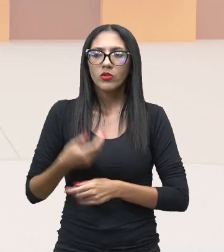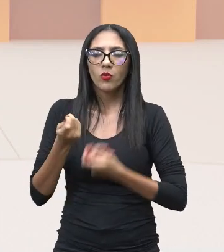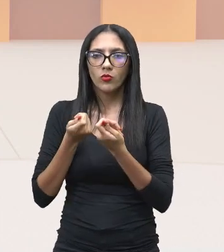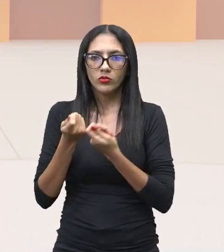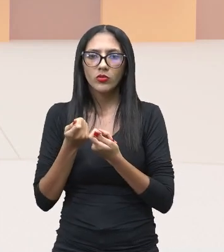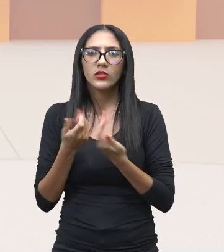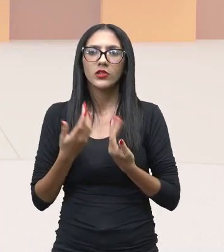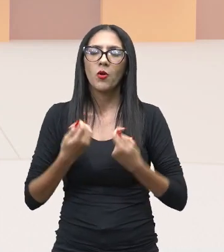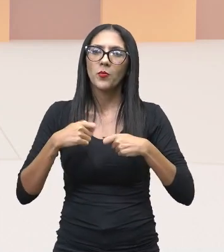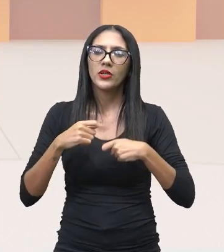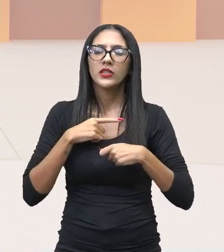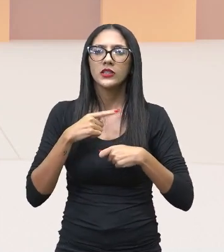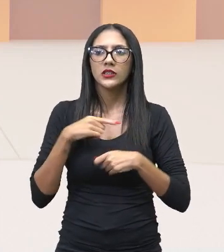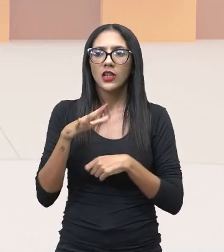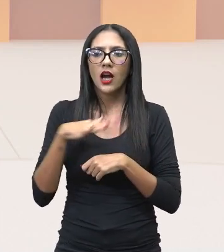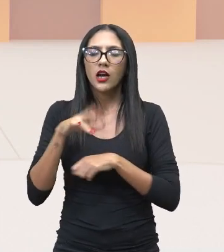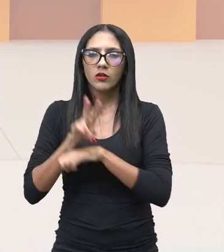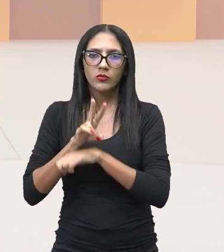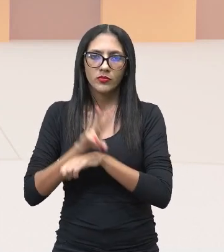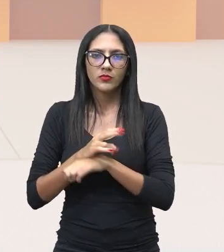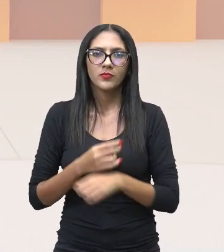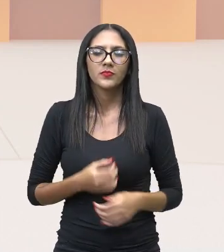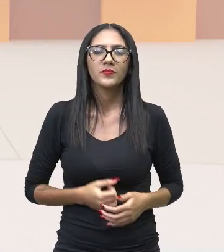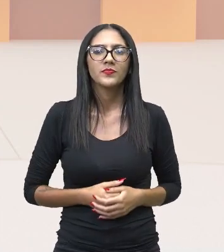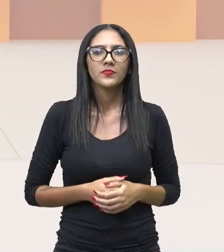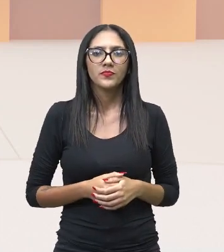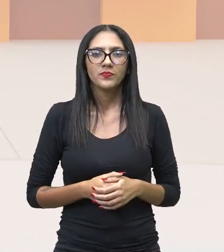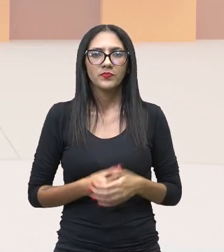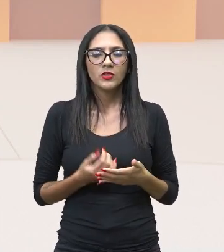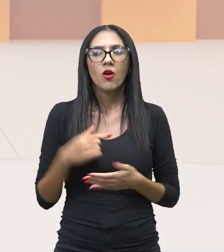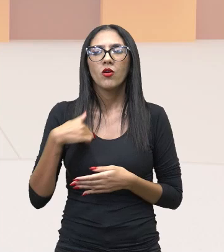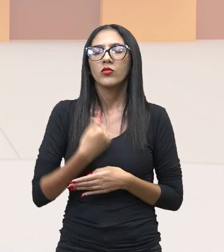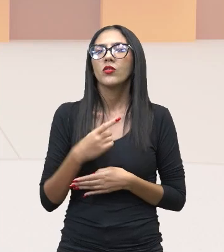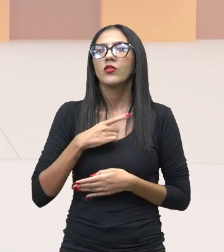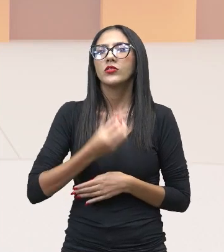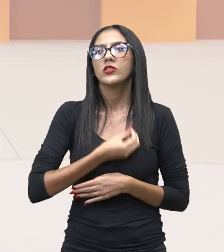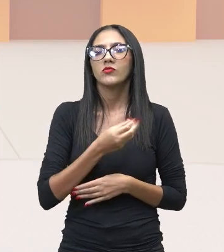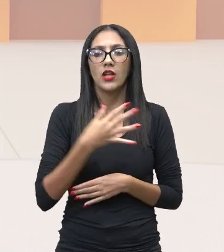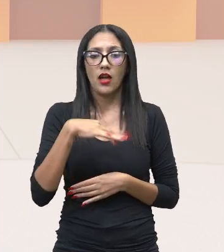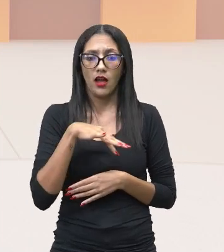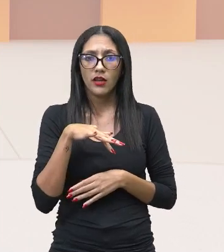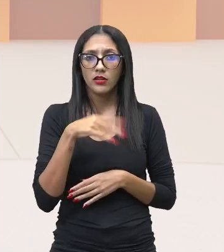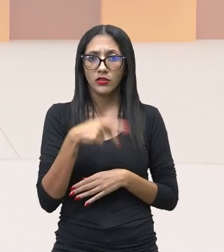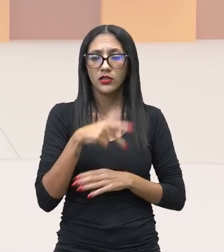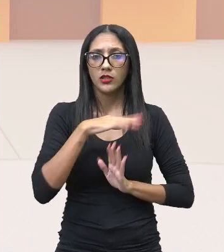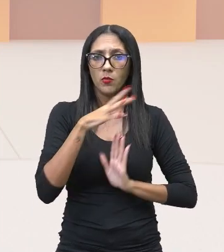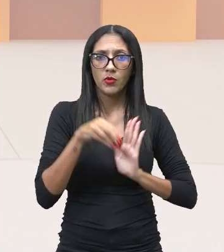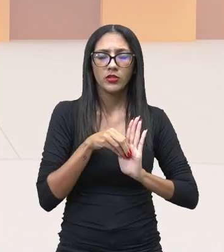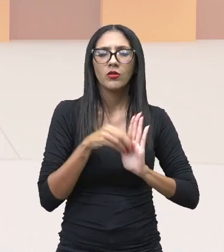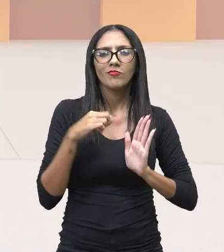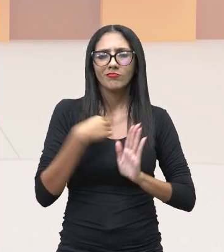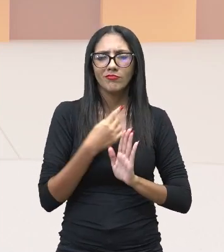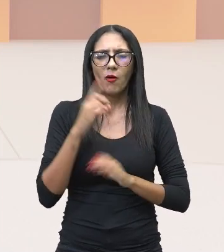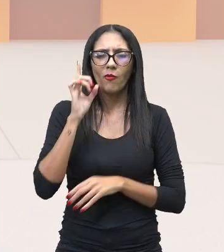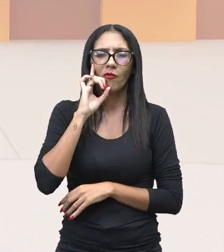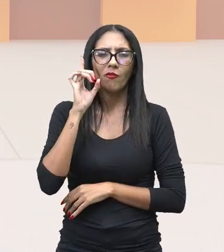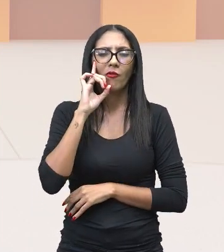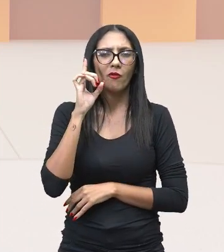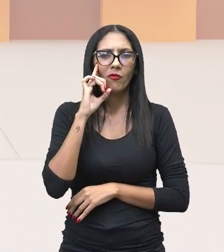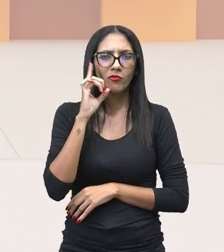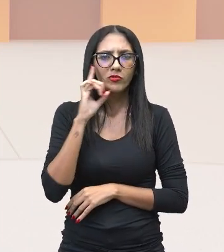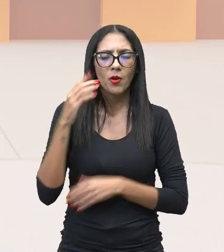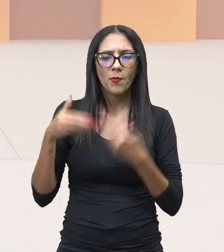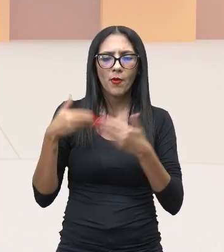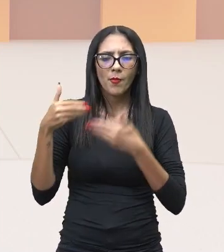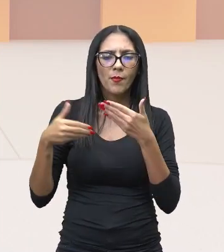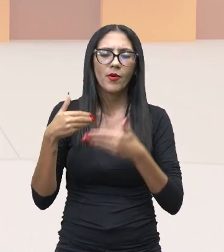garantia do território. Então, nós que moramos na região amazônica, pessoal, nosso dia a dia, a nossa vida, ela é